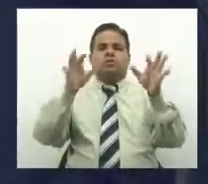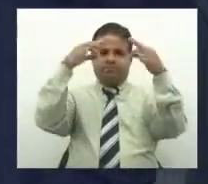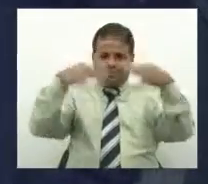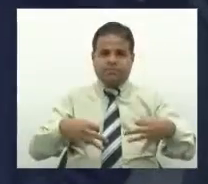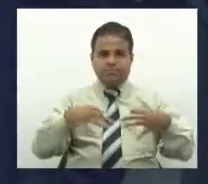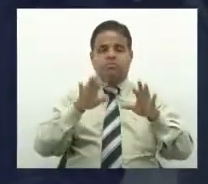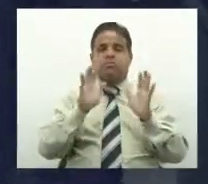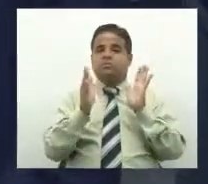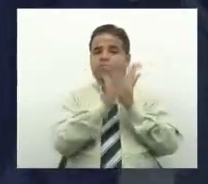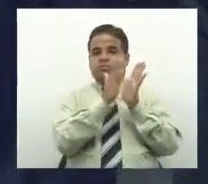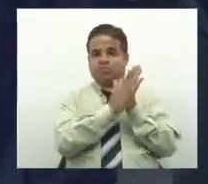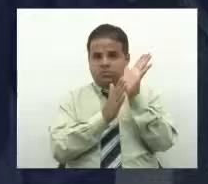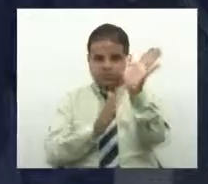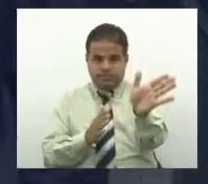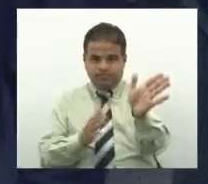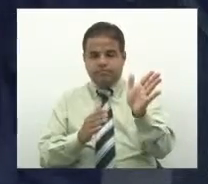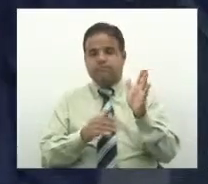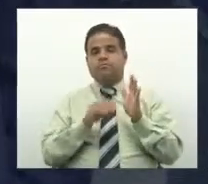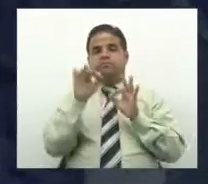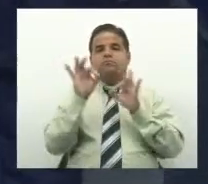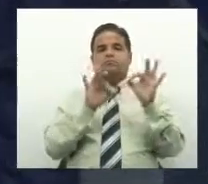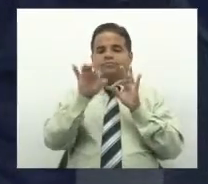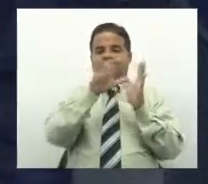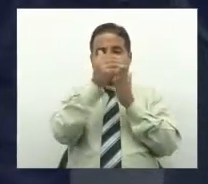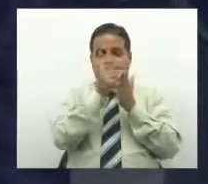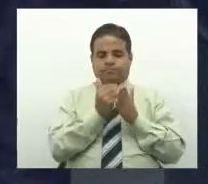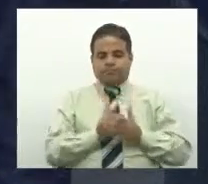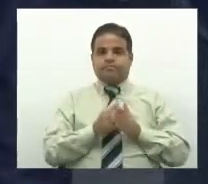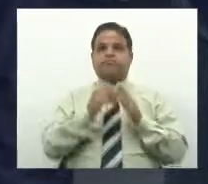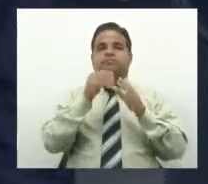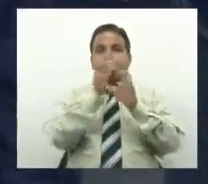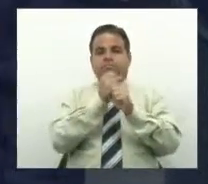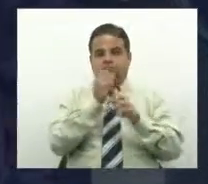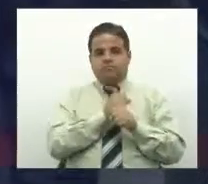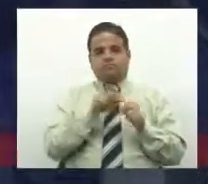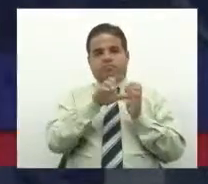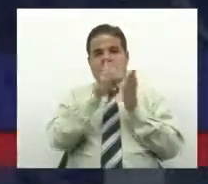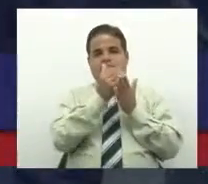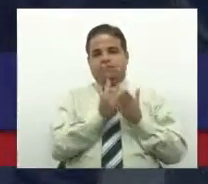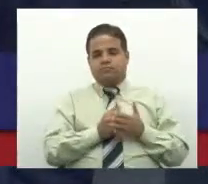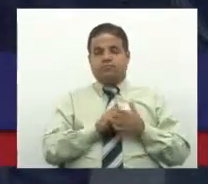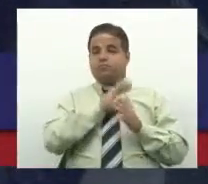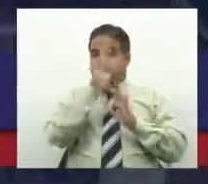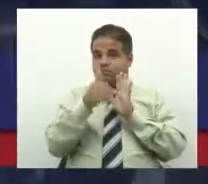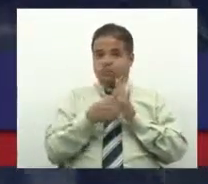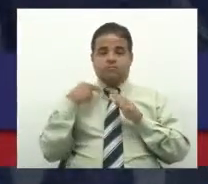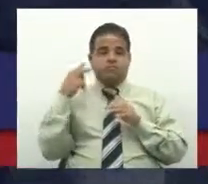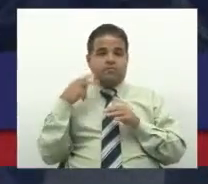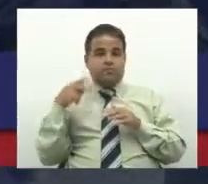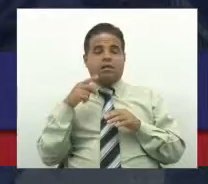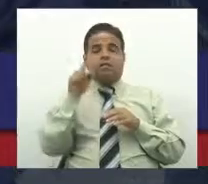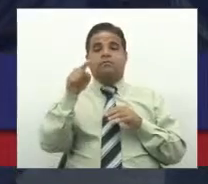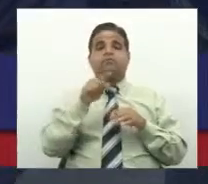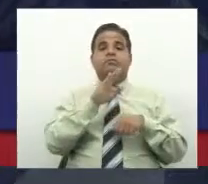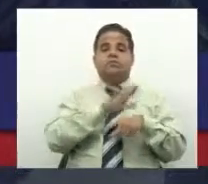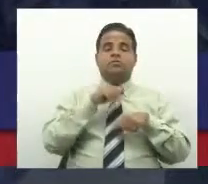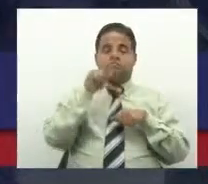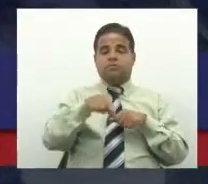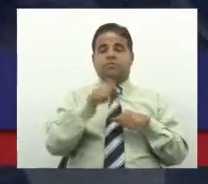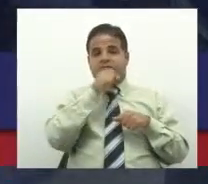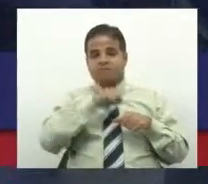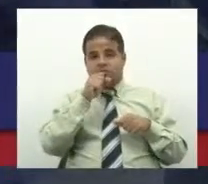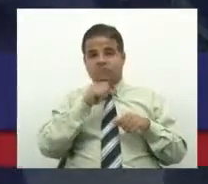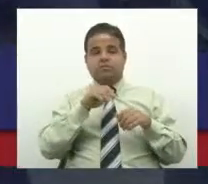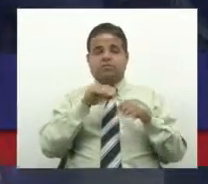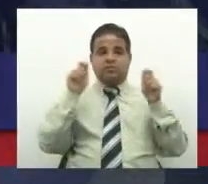já consta aí no projeto de lei de diretrizes orçamentárias, 1% do valor do orçamento para os vereadores. Isso é uma reivindicação antiga, porque